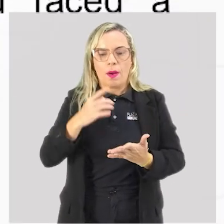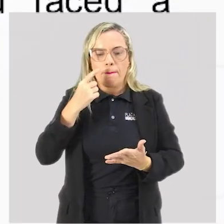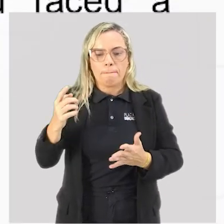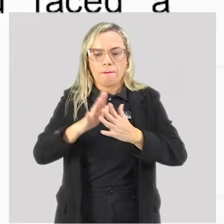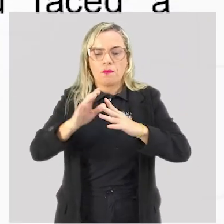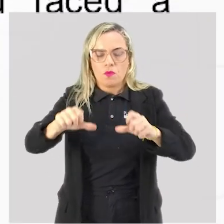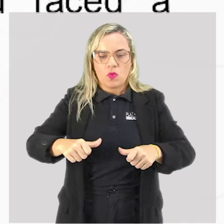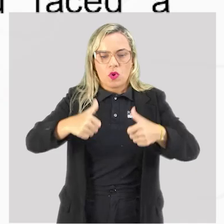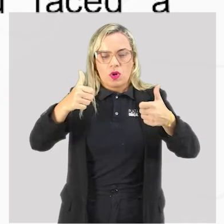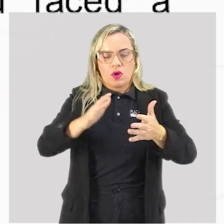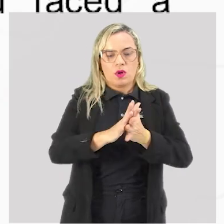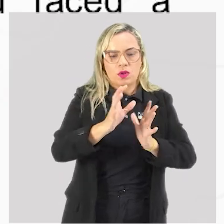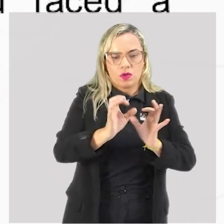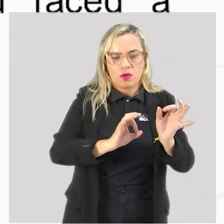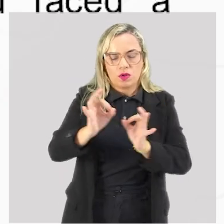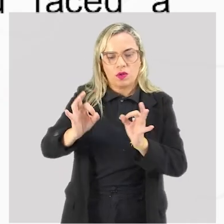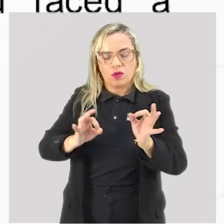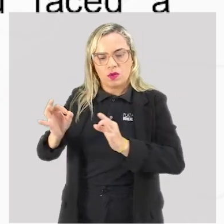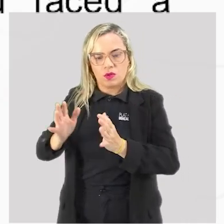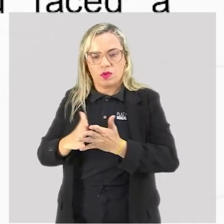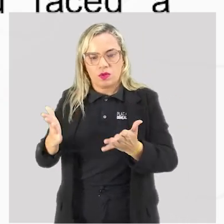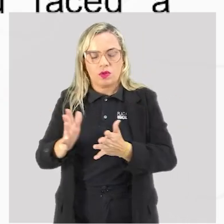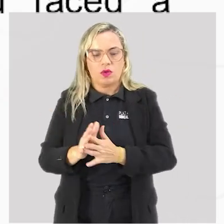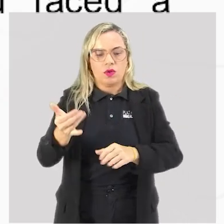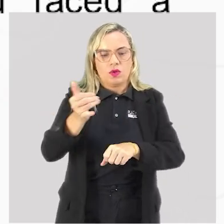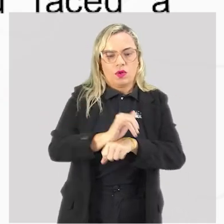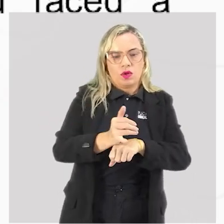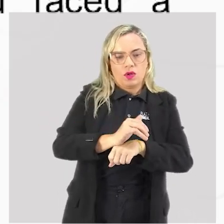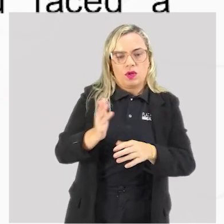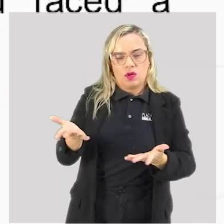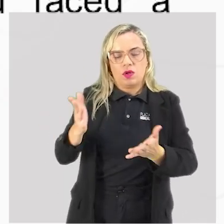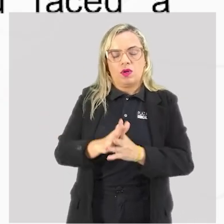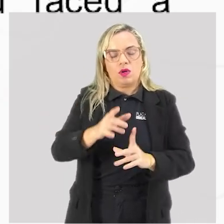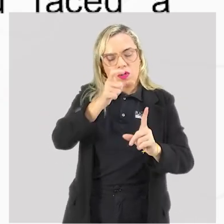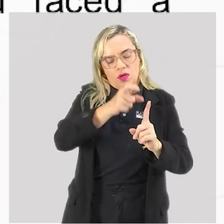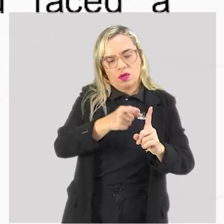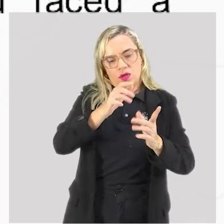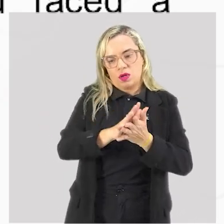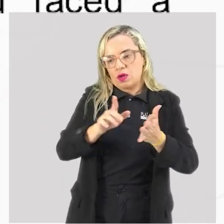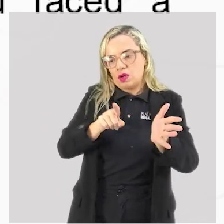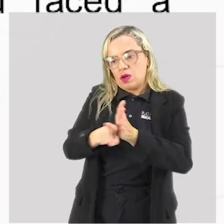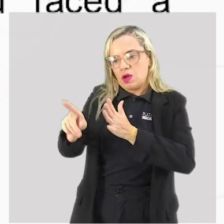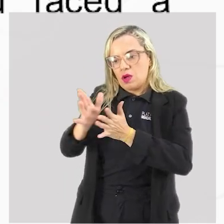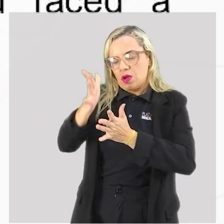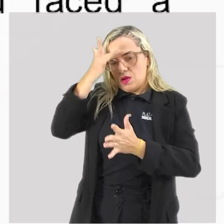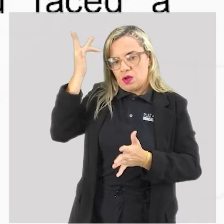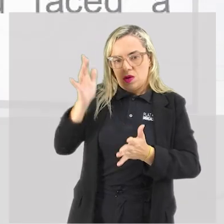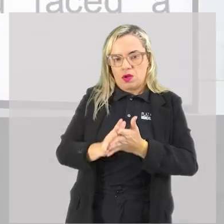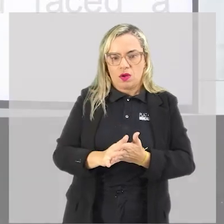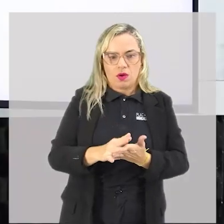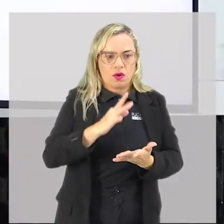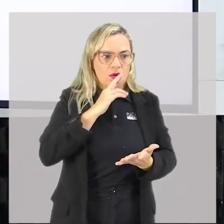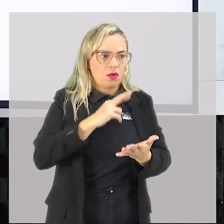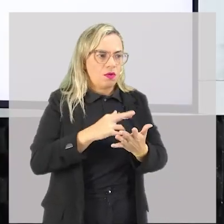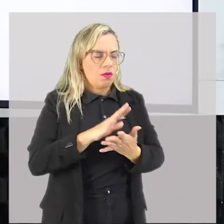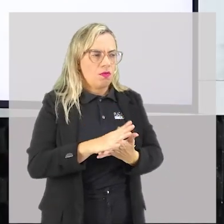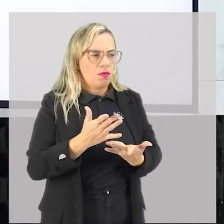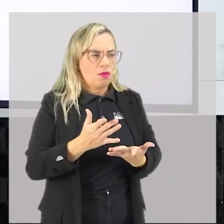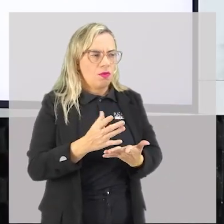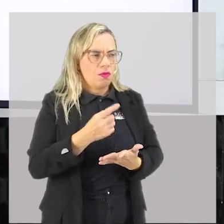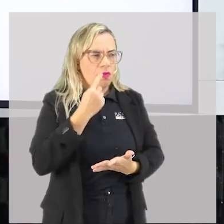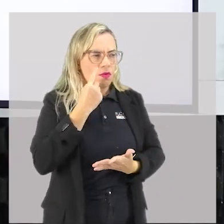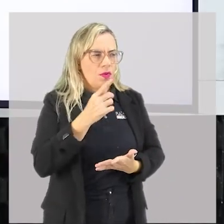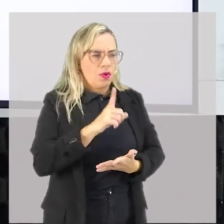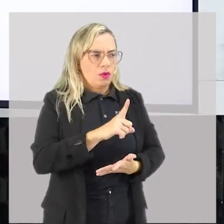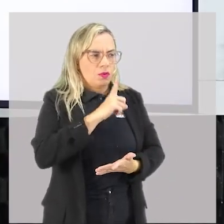preparou, é possível que quando aquele entrevistador ou entrevistadora te pergunte algo, você não vai olhar e vai ficar em silêncio, você